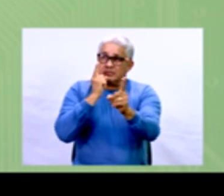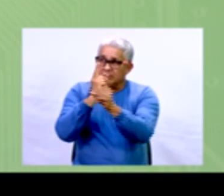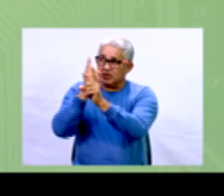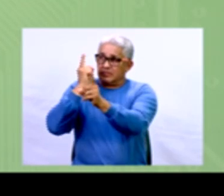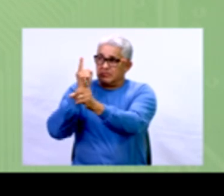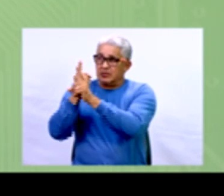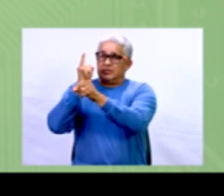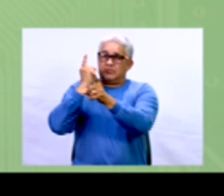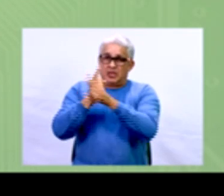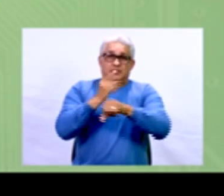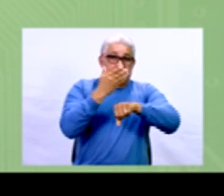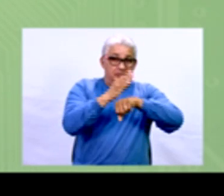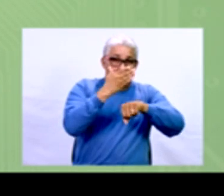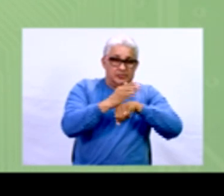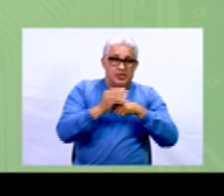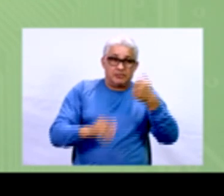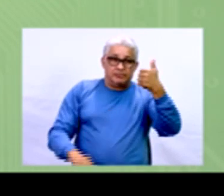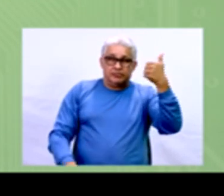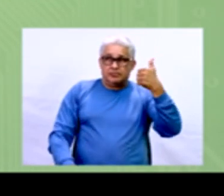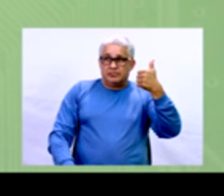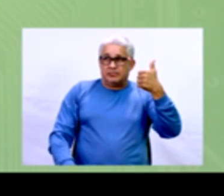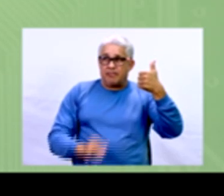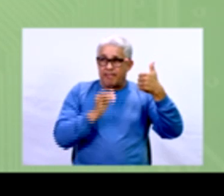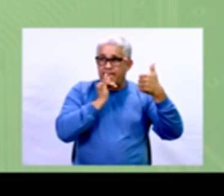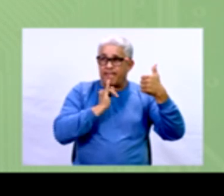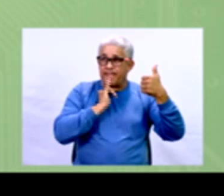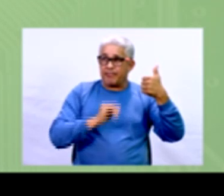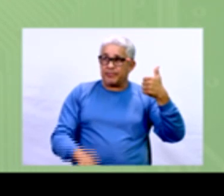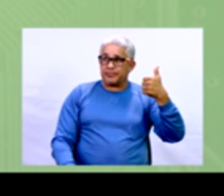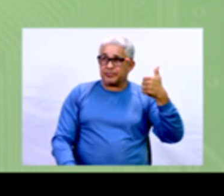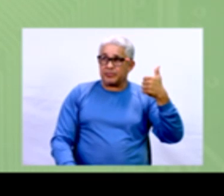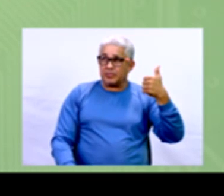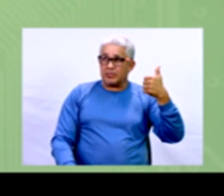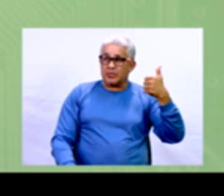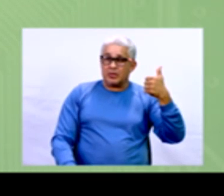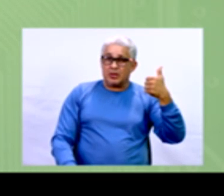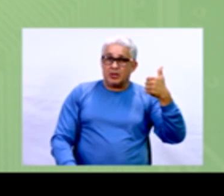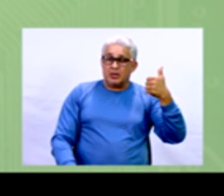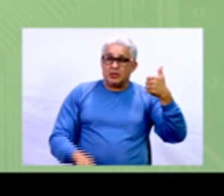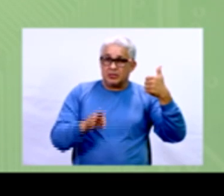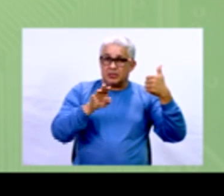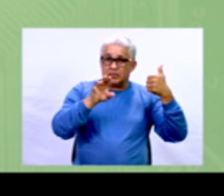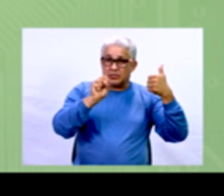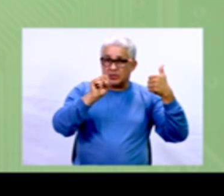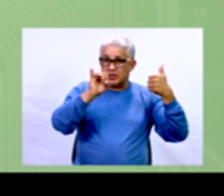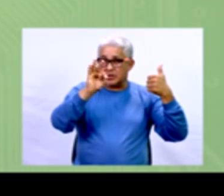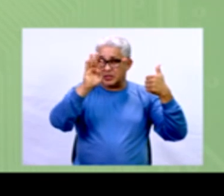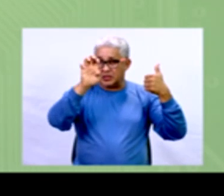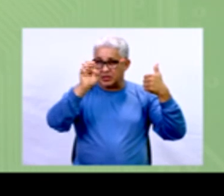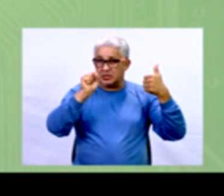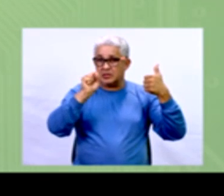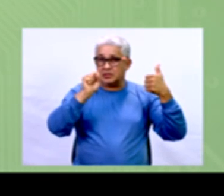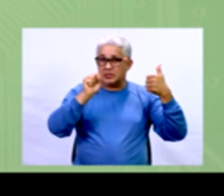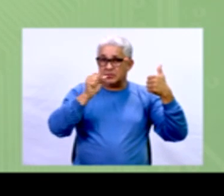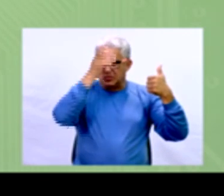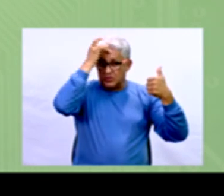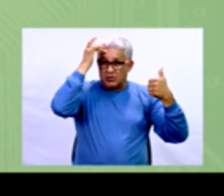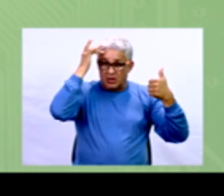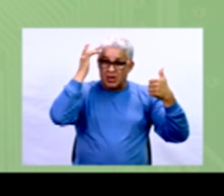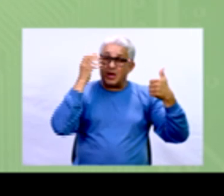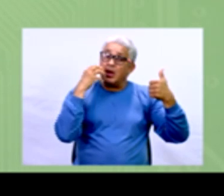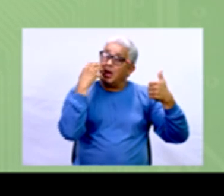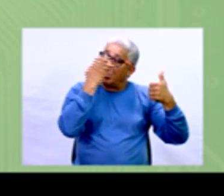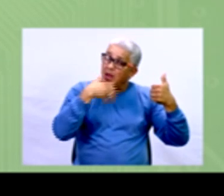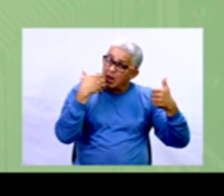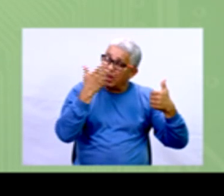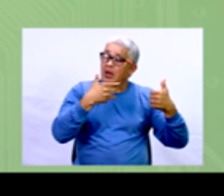na prática. Então, o primeiro exemplo que eu vou dar aqui são os sites de cantores e grupos musicais. Você abre um site de